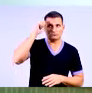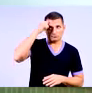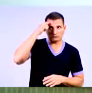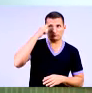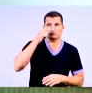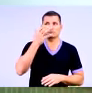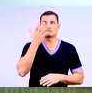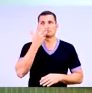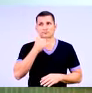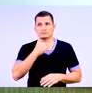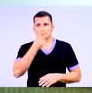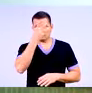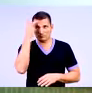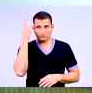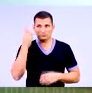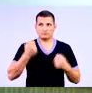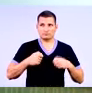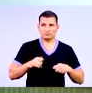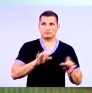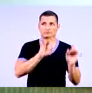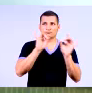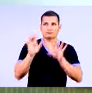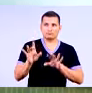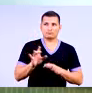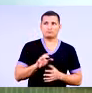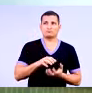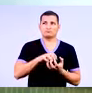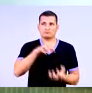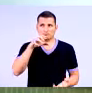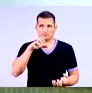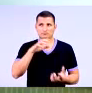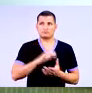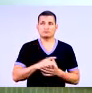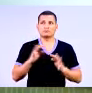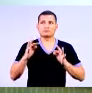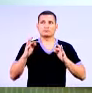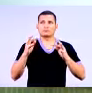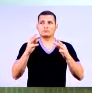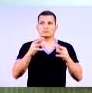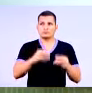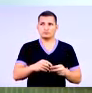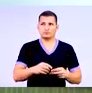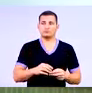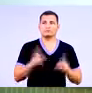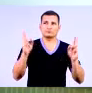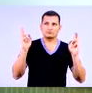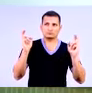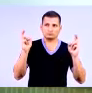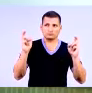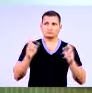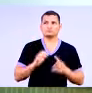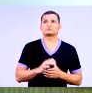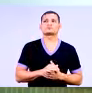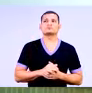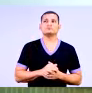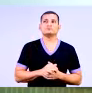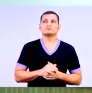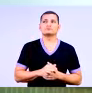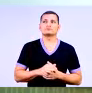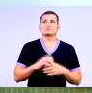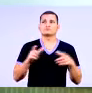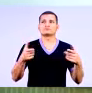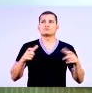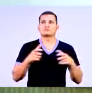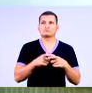com necessidades especiais, dos idosos, de todos aqueles que são, entre aspas, né, minorias